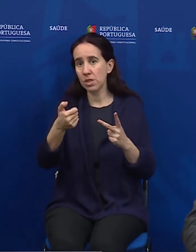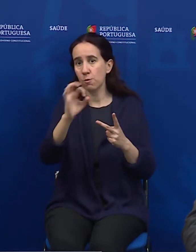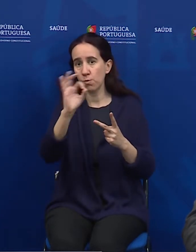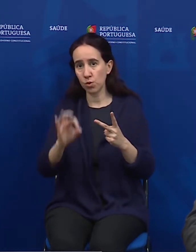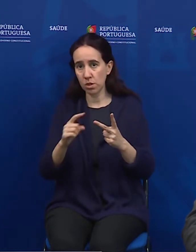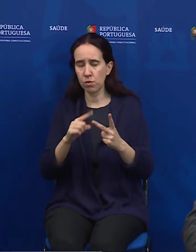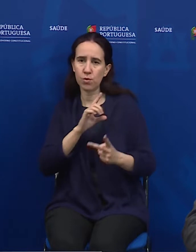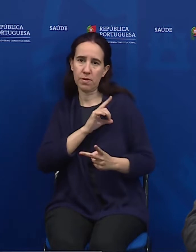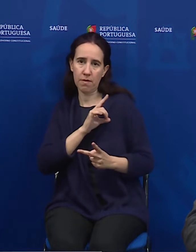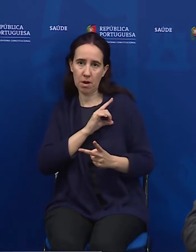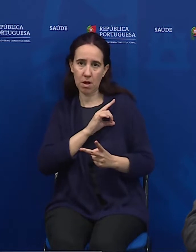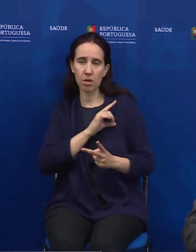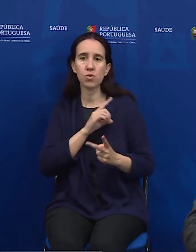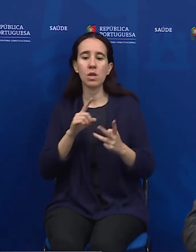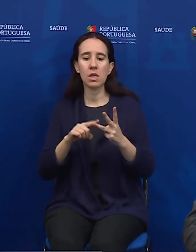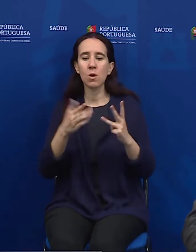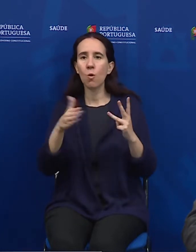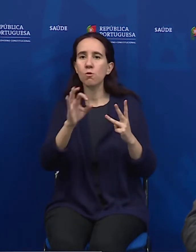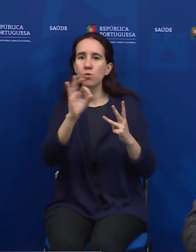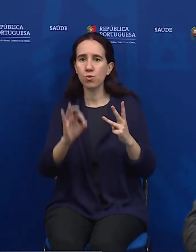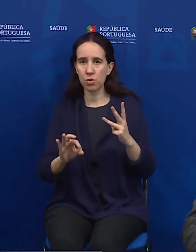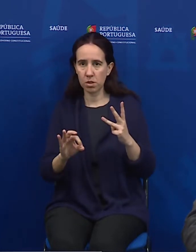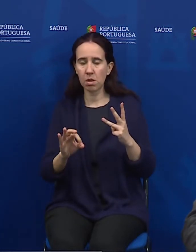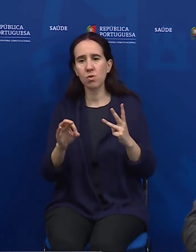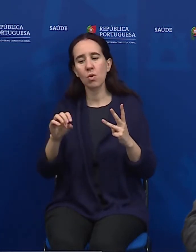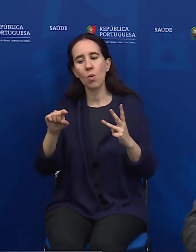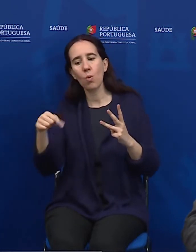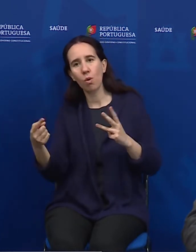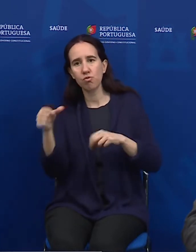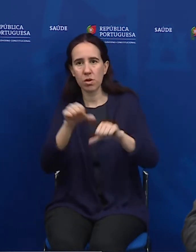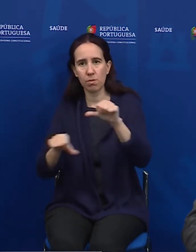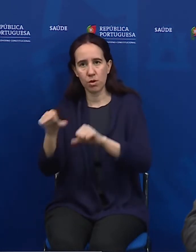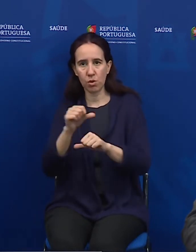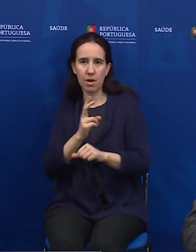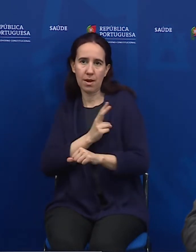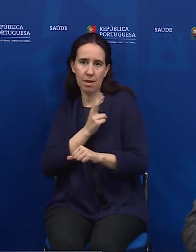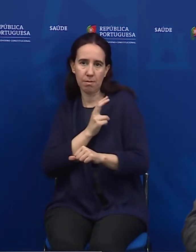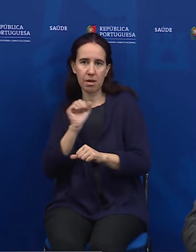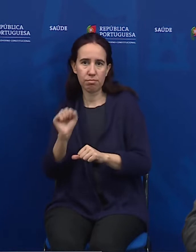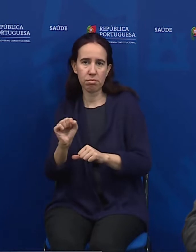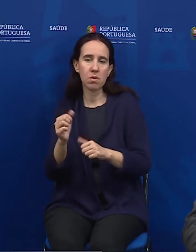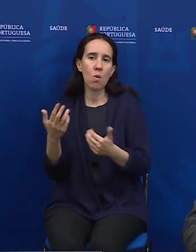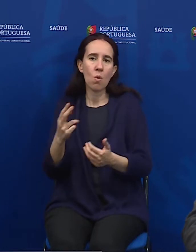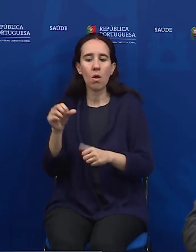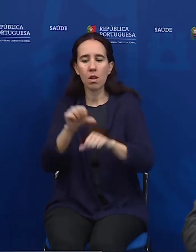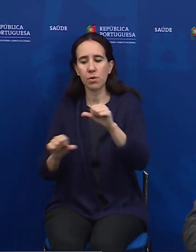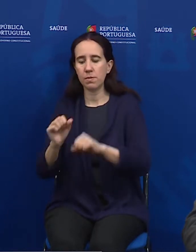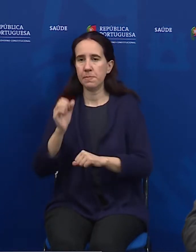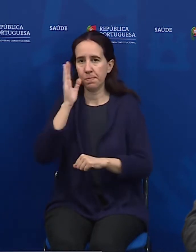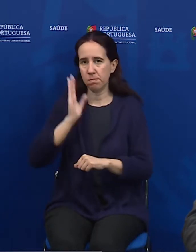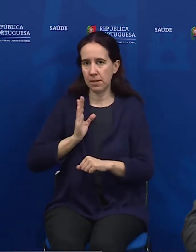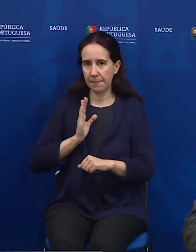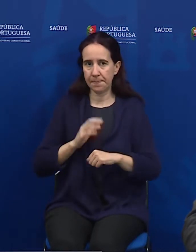42,5% nos privados e 11% noutros laboratórios da academia ou laboratórios militar.